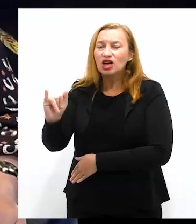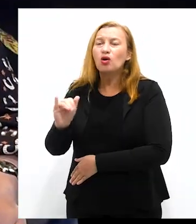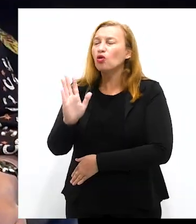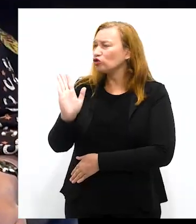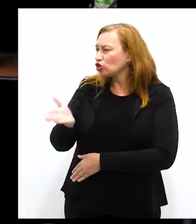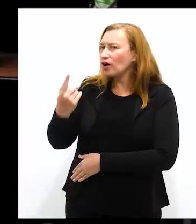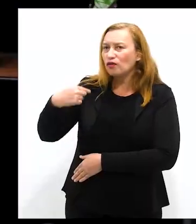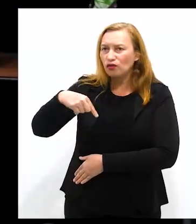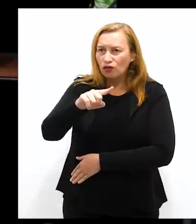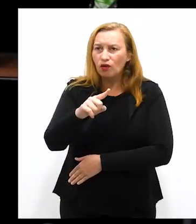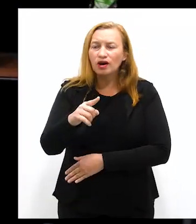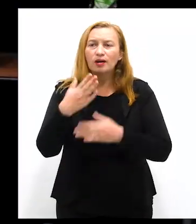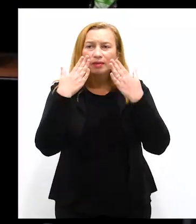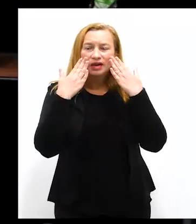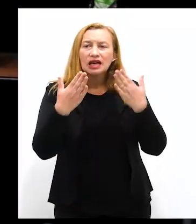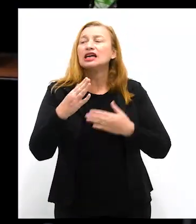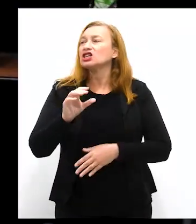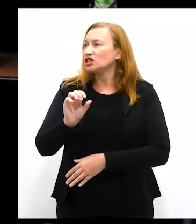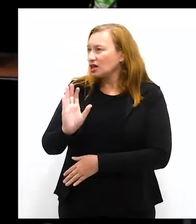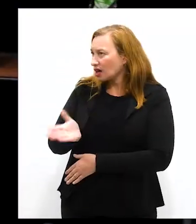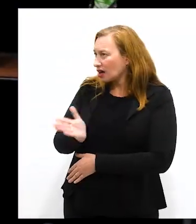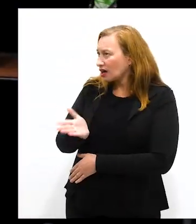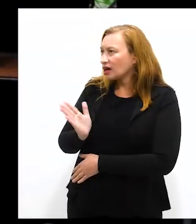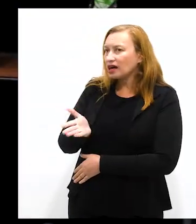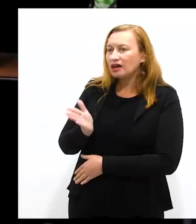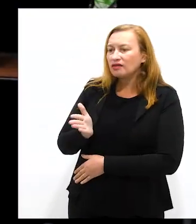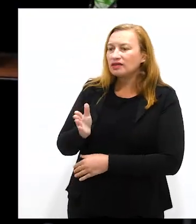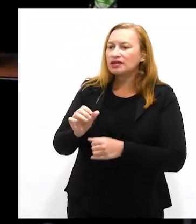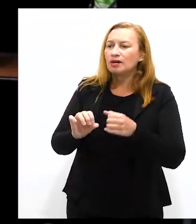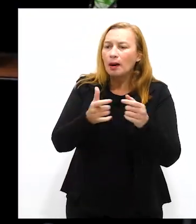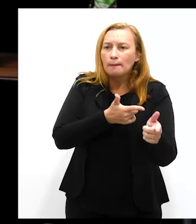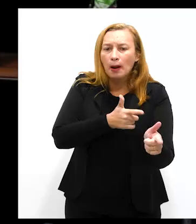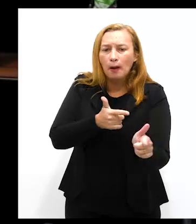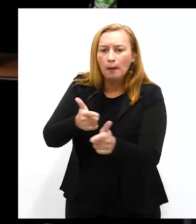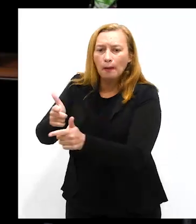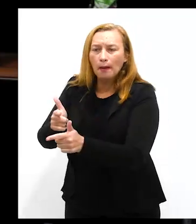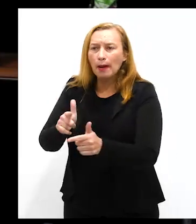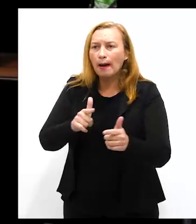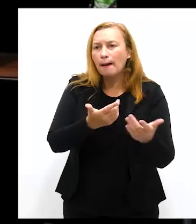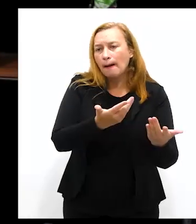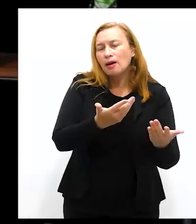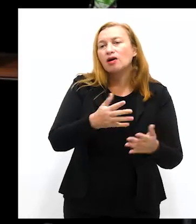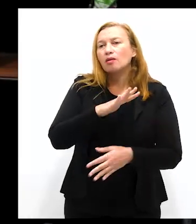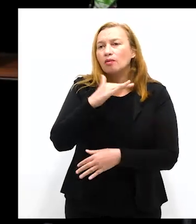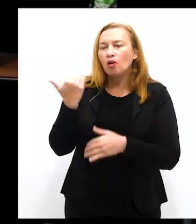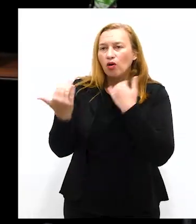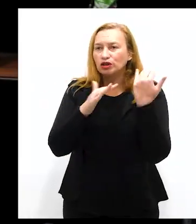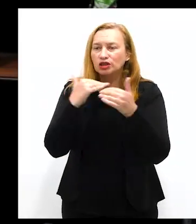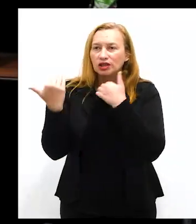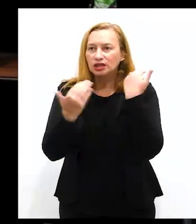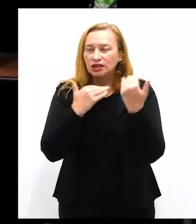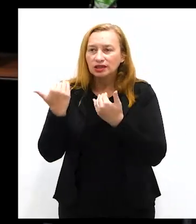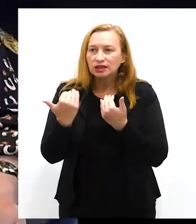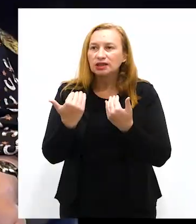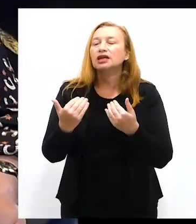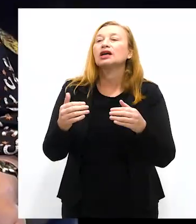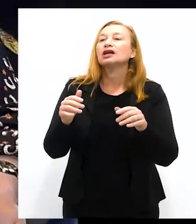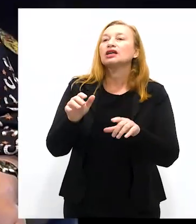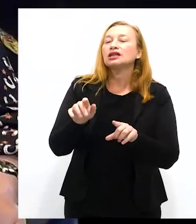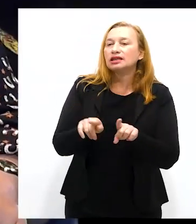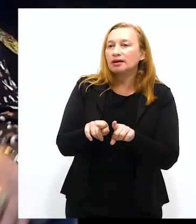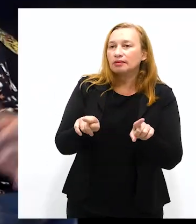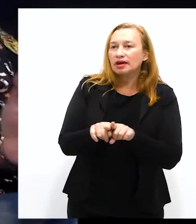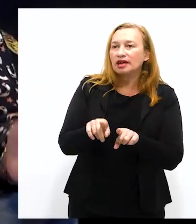apresentação de Nós vocês? fizemos sim, nós fizemos a chacina de Candelária, Fizemos a chacina de Vigário Geral